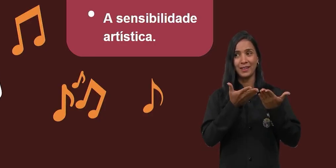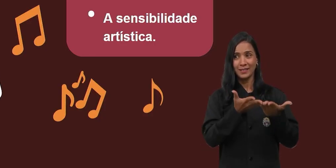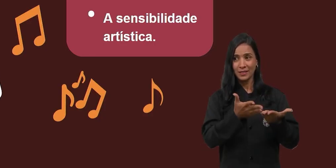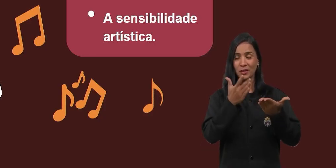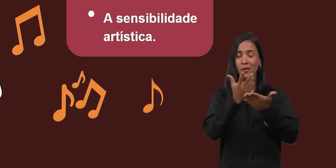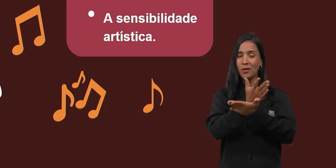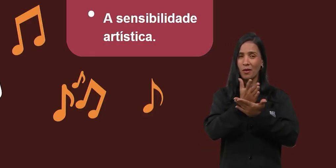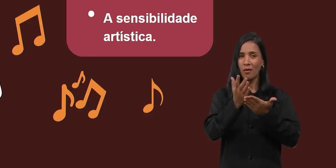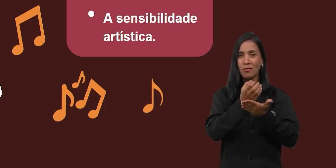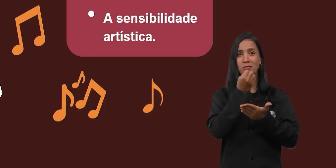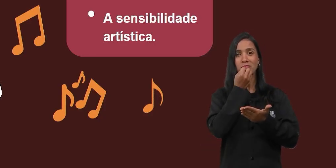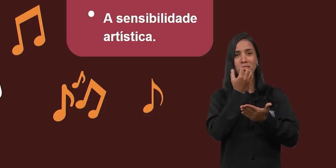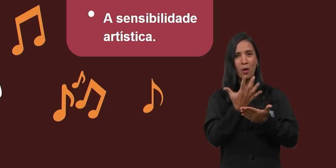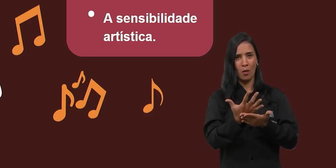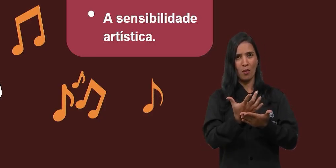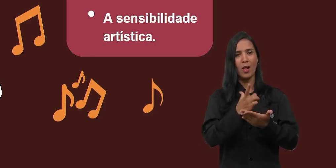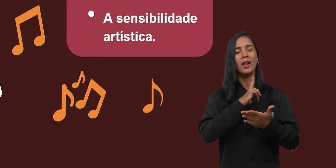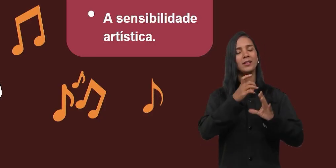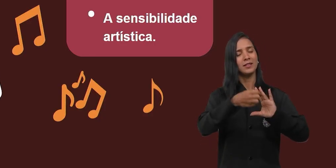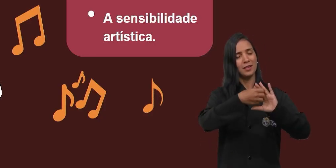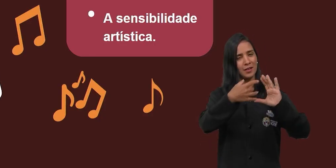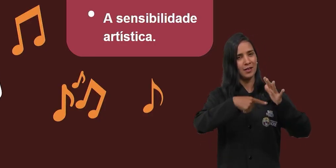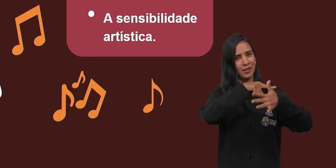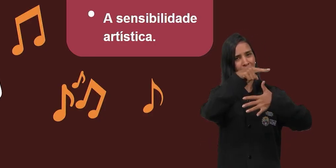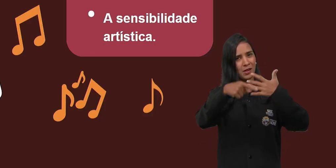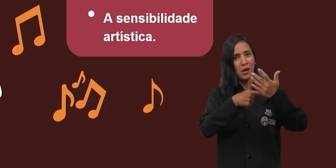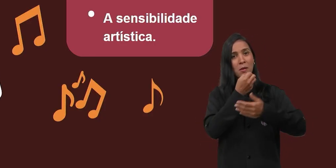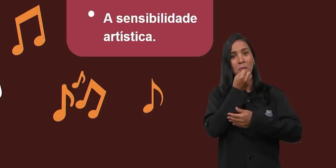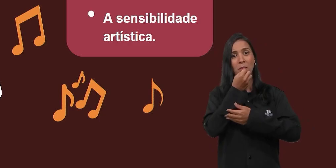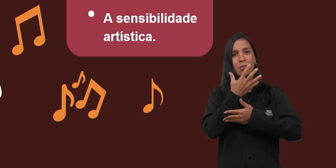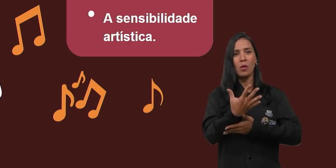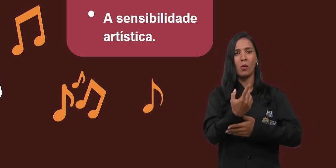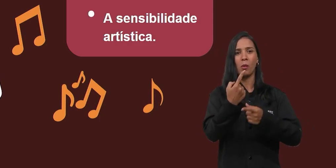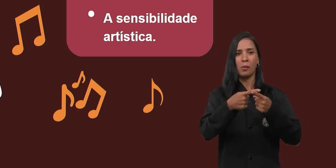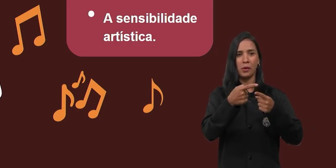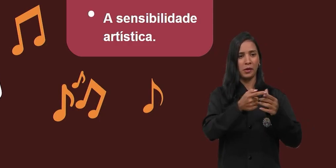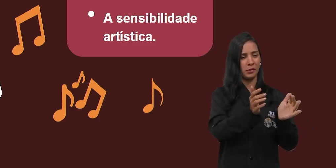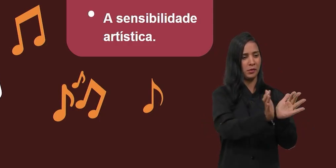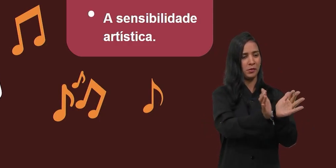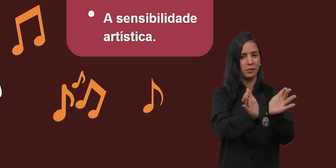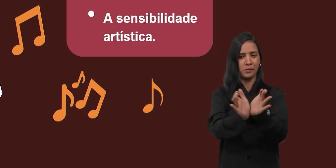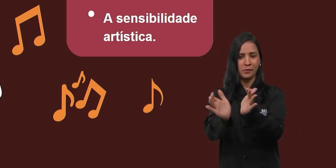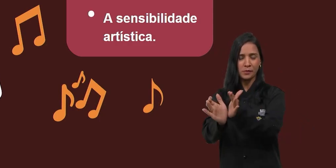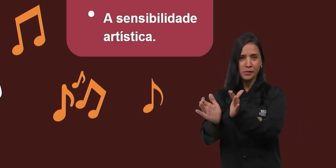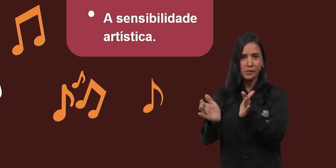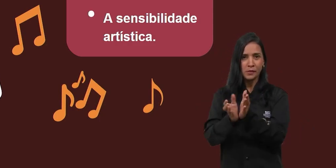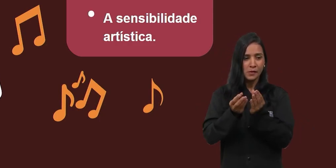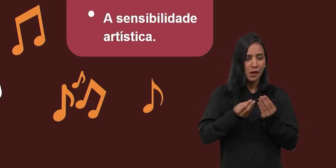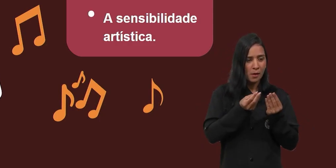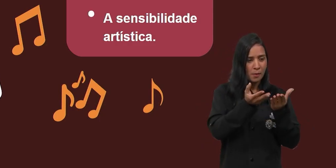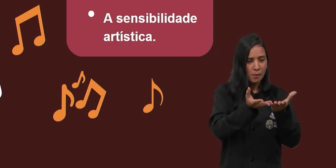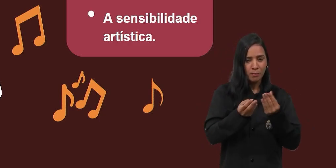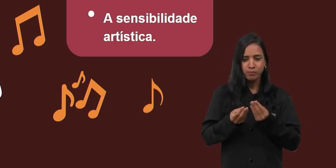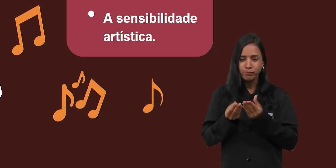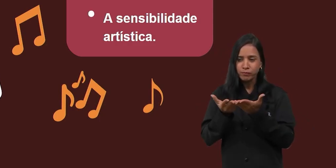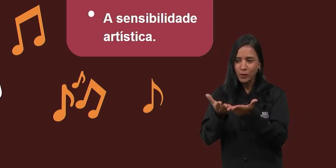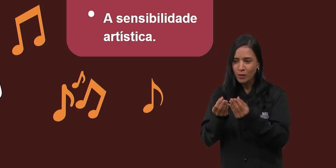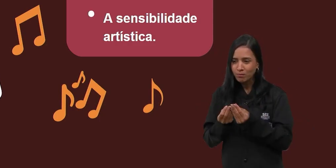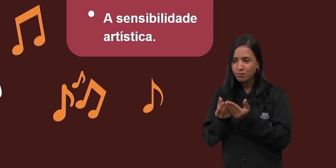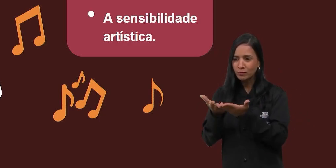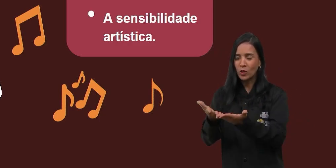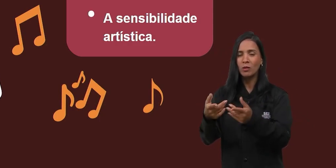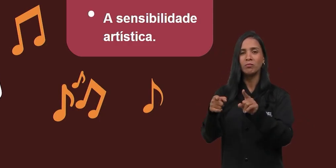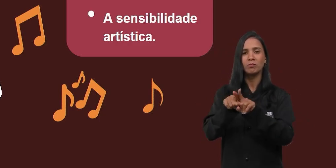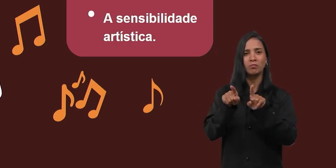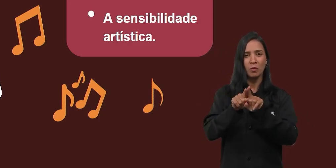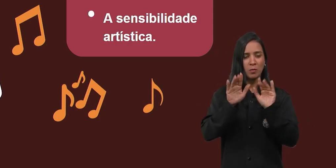alguns benefícios, né, desde a questão coletiva mesmo, a questão da